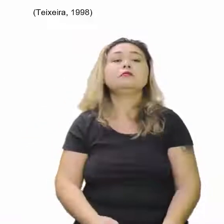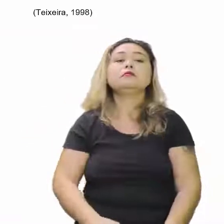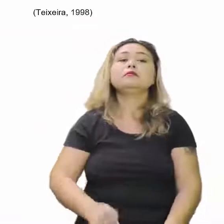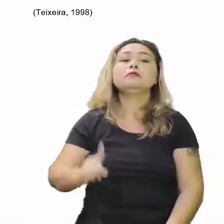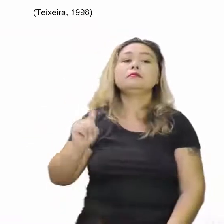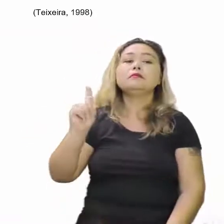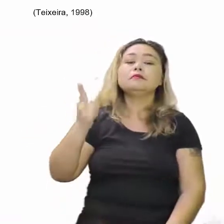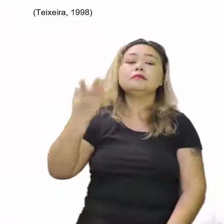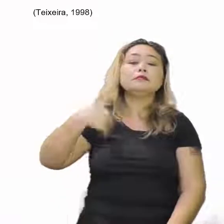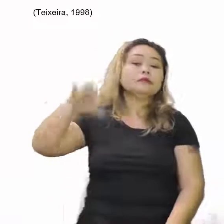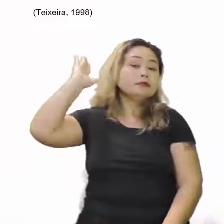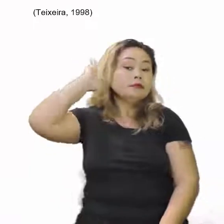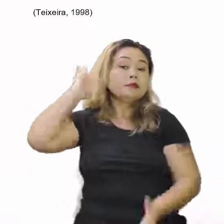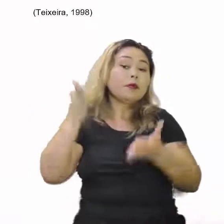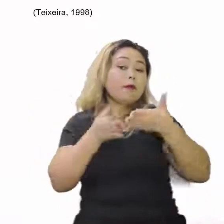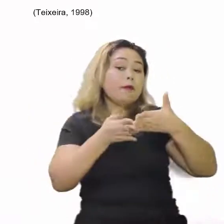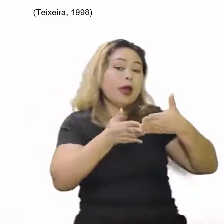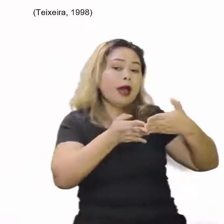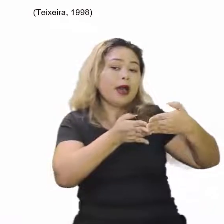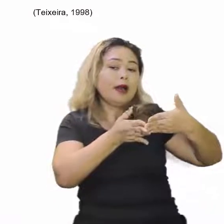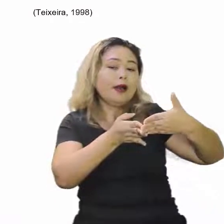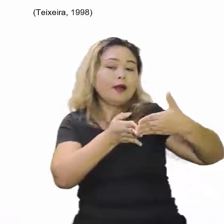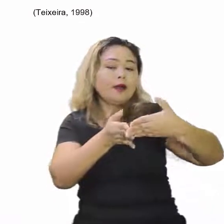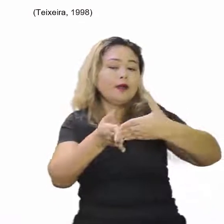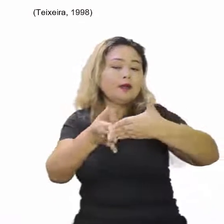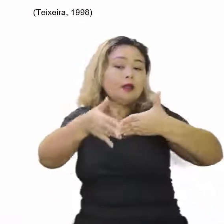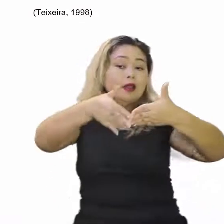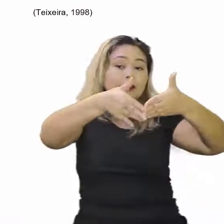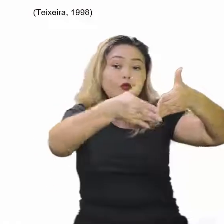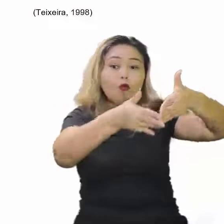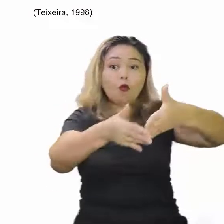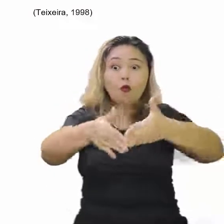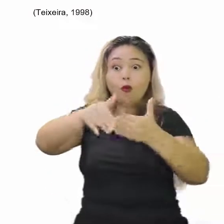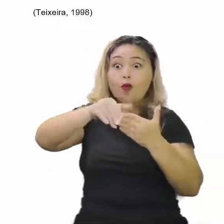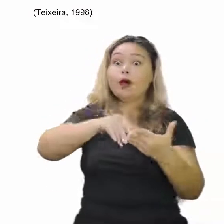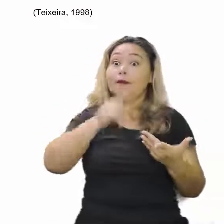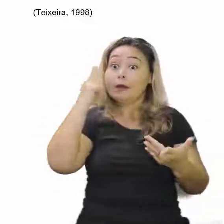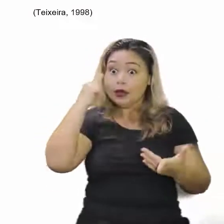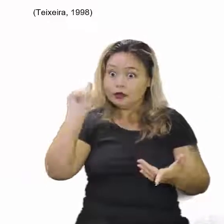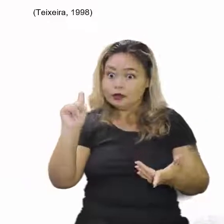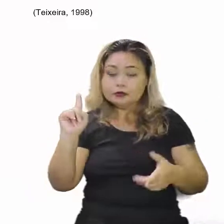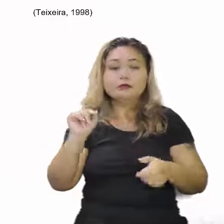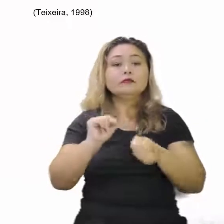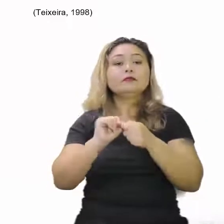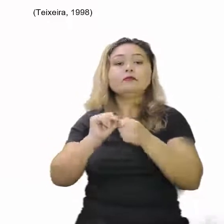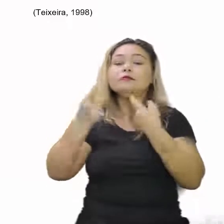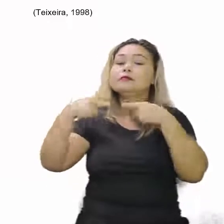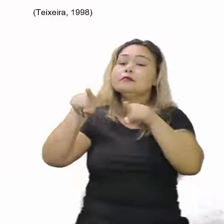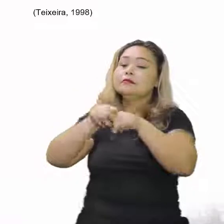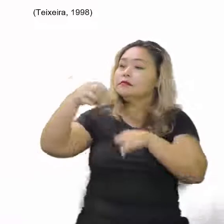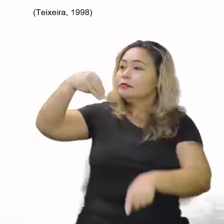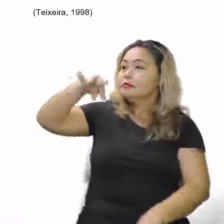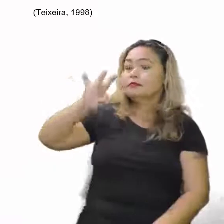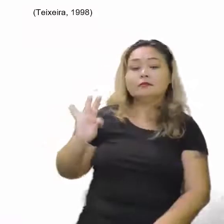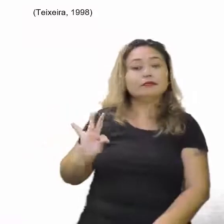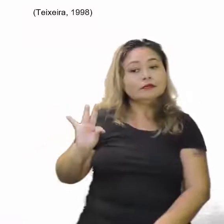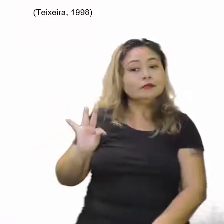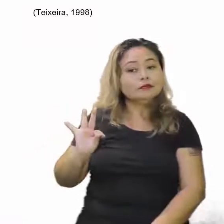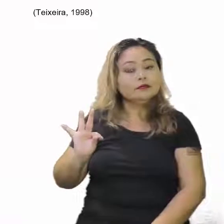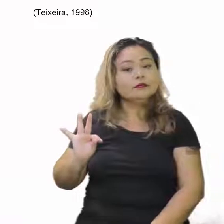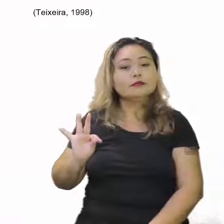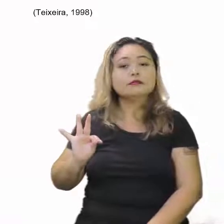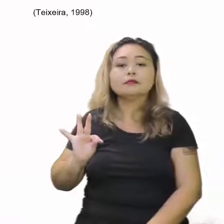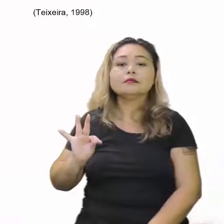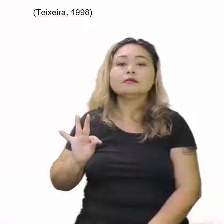Vinha de trabalhador de Belém de barco, imagina passar nas corredeiras. E de Mato Grosso,